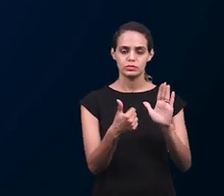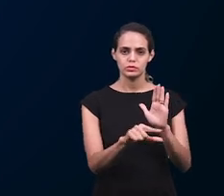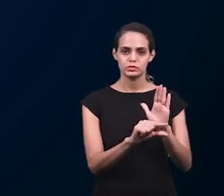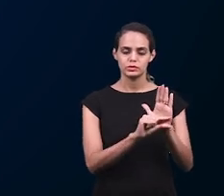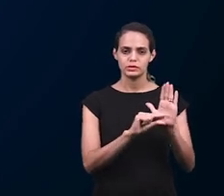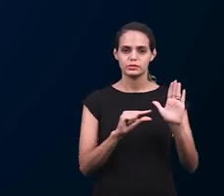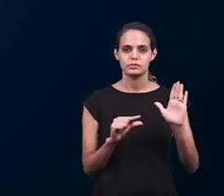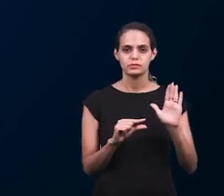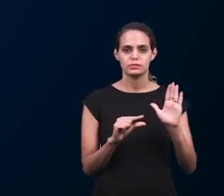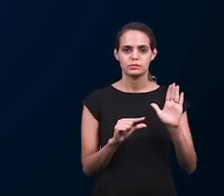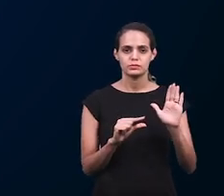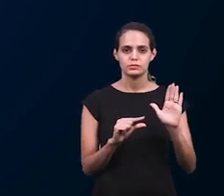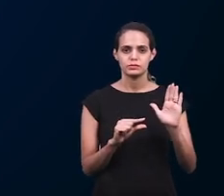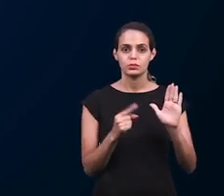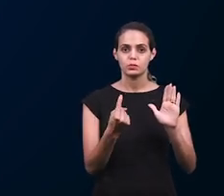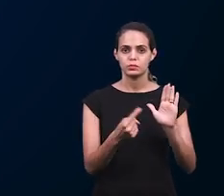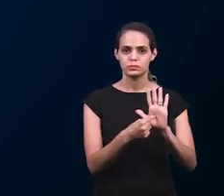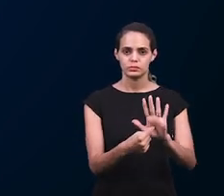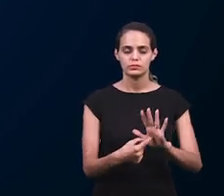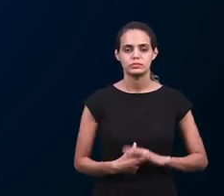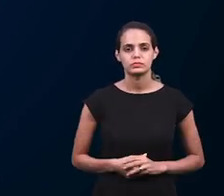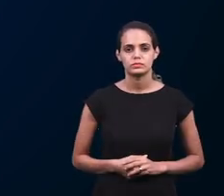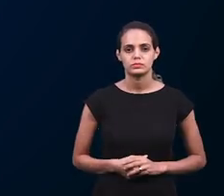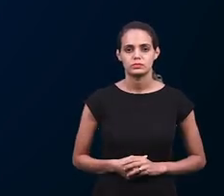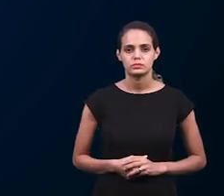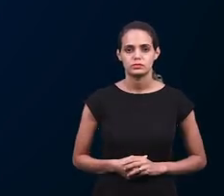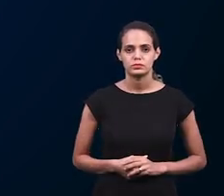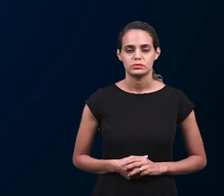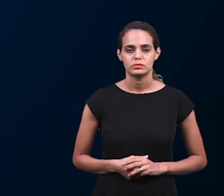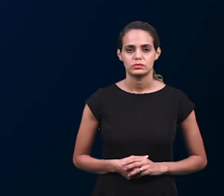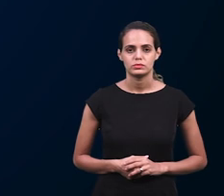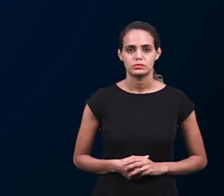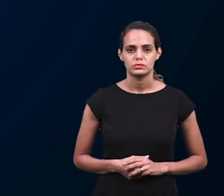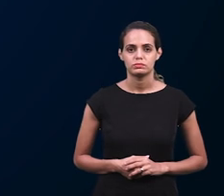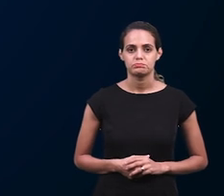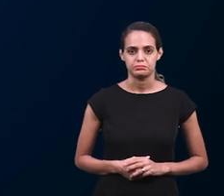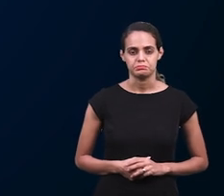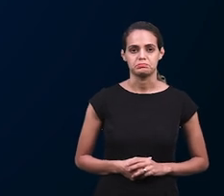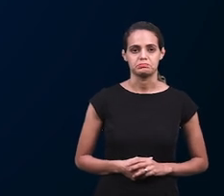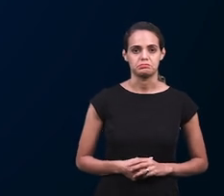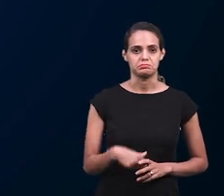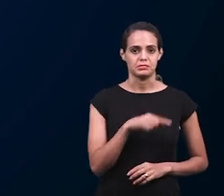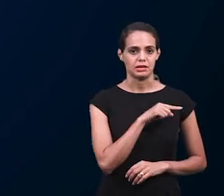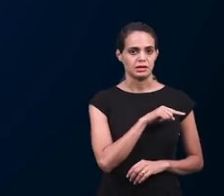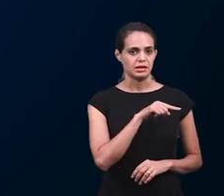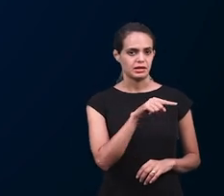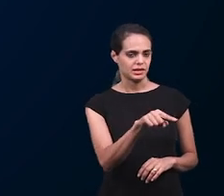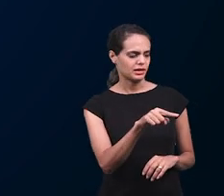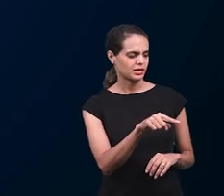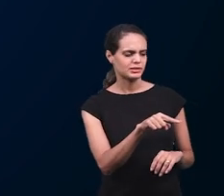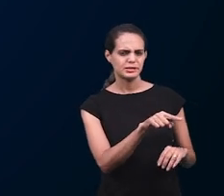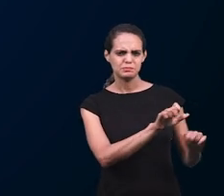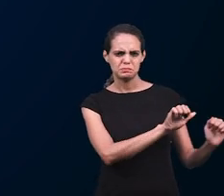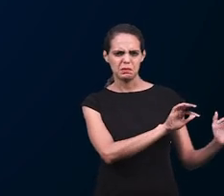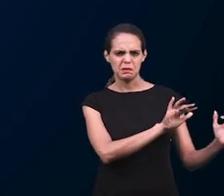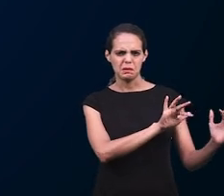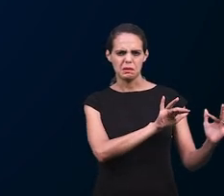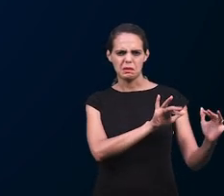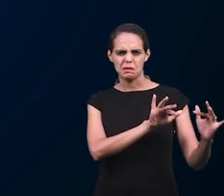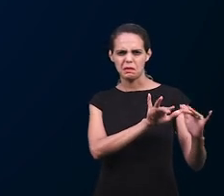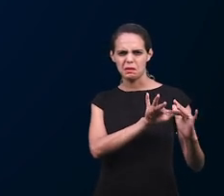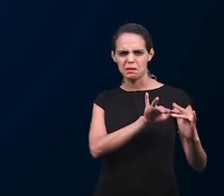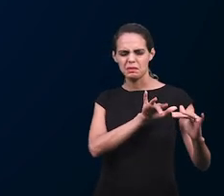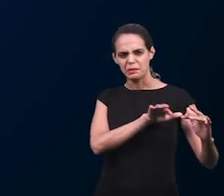Lucas, capítulo 12, verso 1, que diz assim: juntando-se, entretanto, muitos milhares de pessoas,